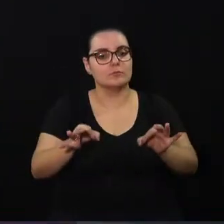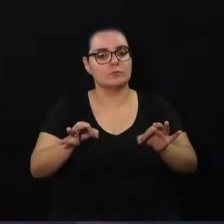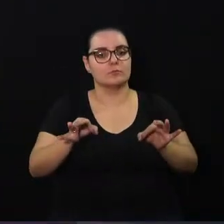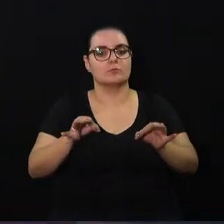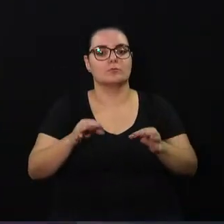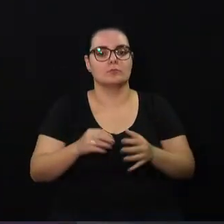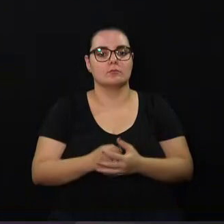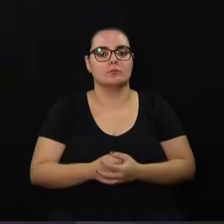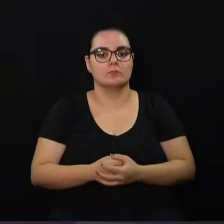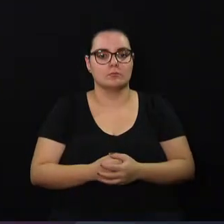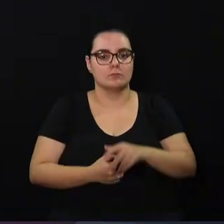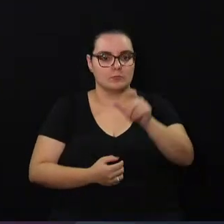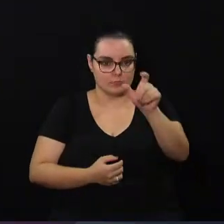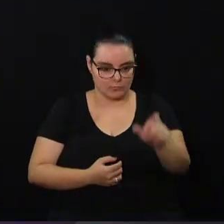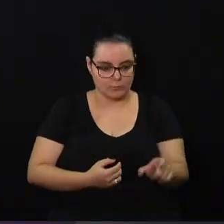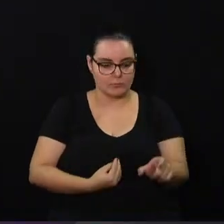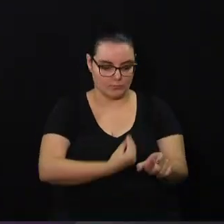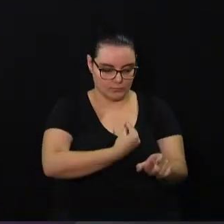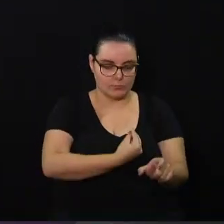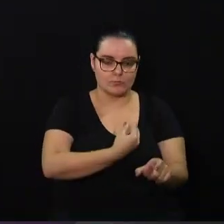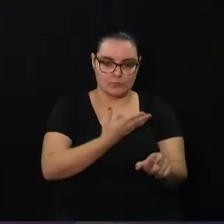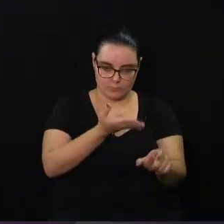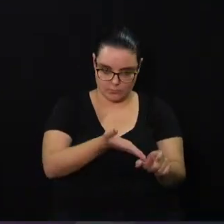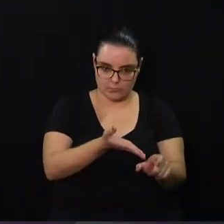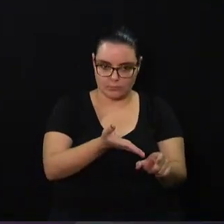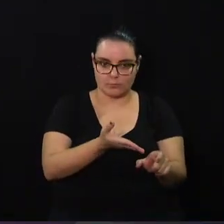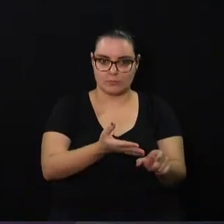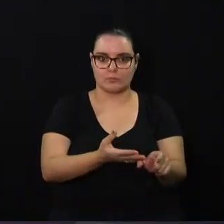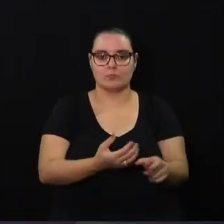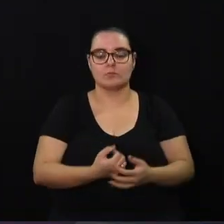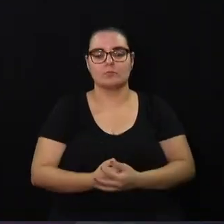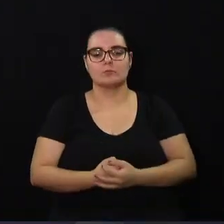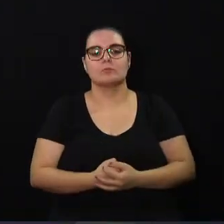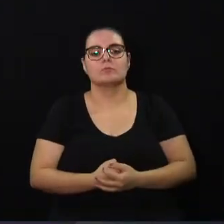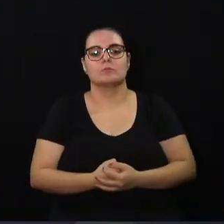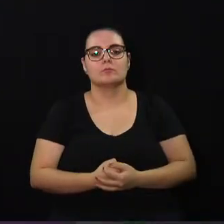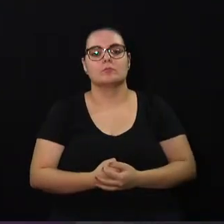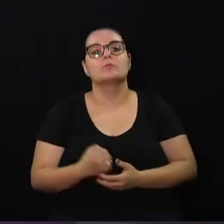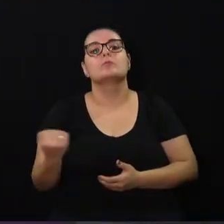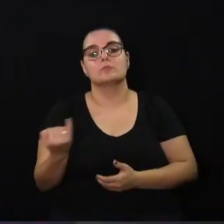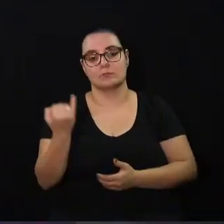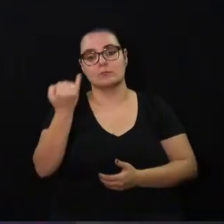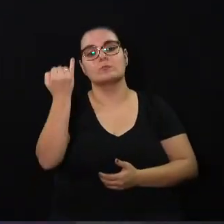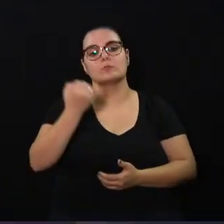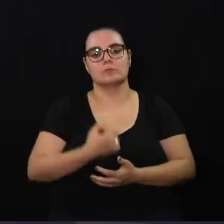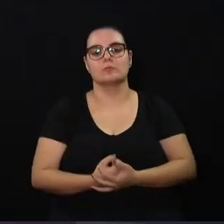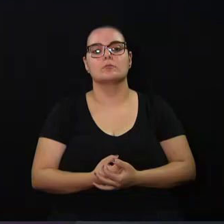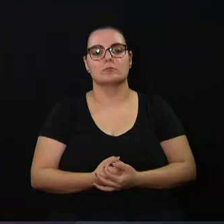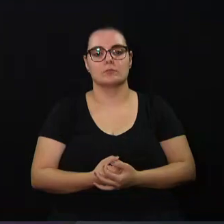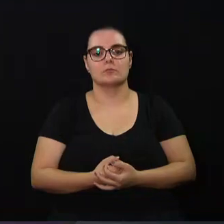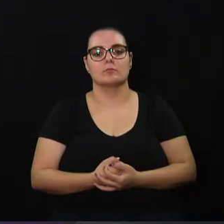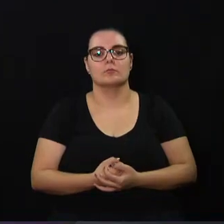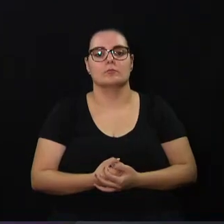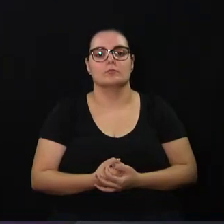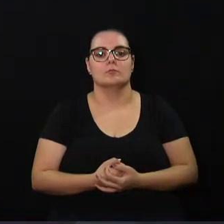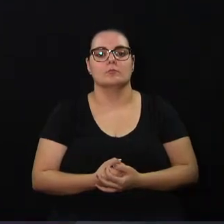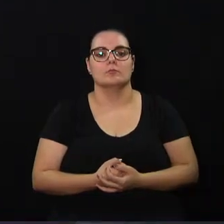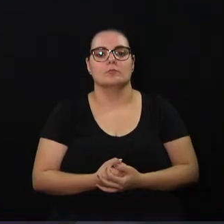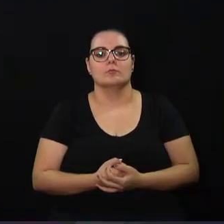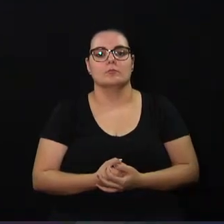daquele daquele convívio né daquela criança é de suma importância já então é